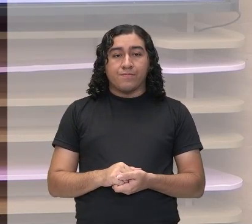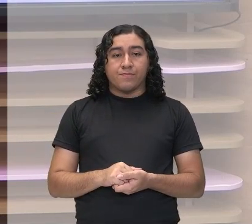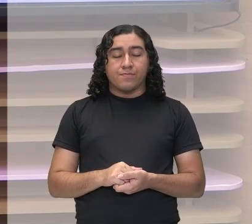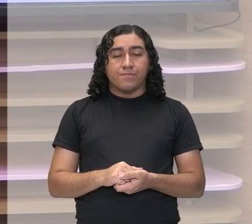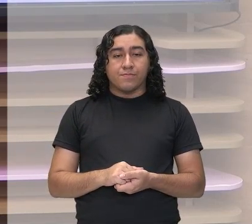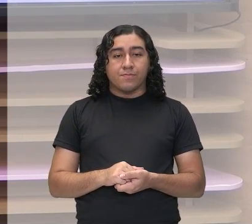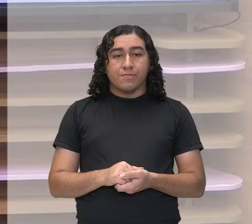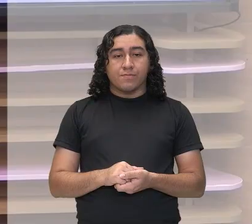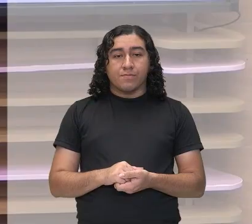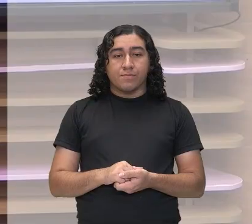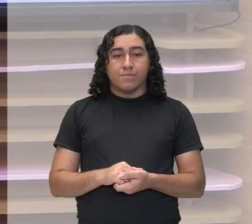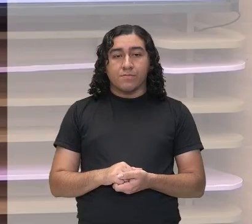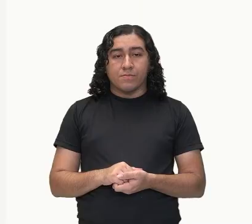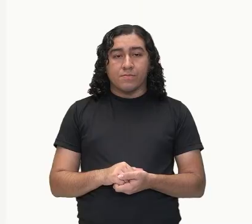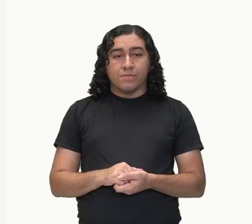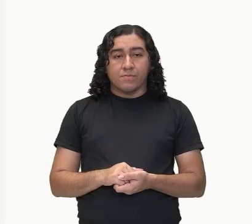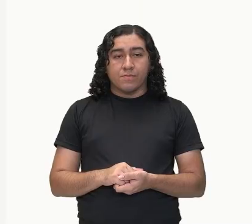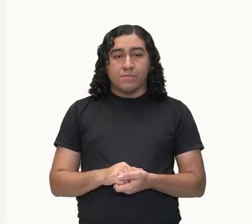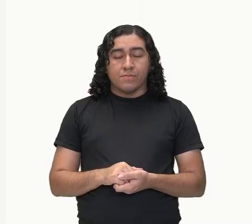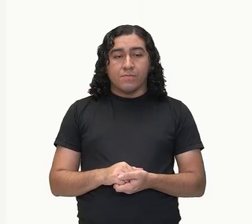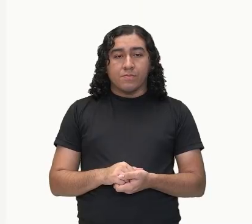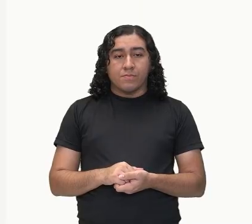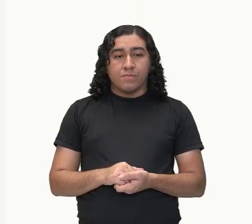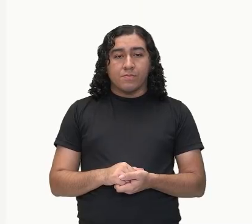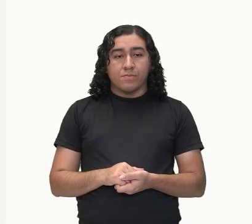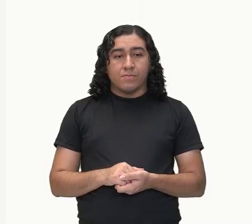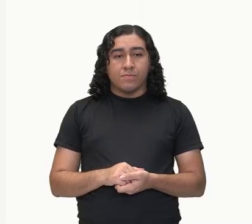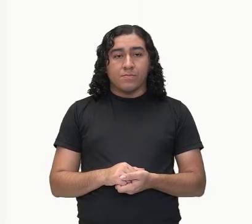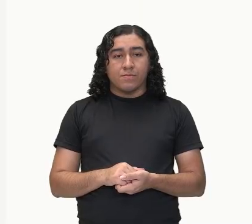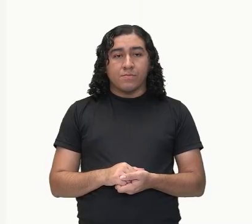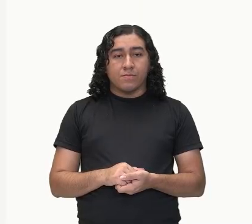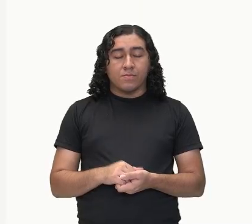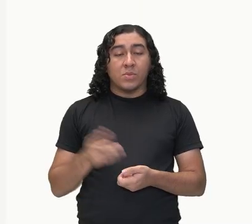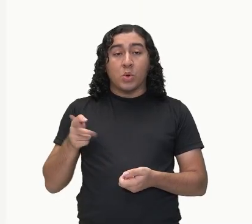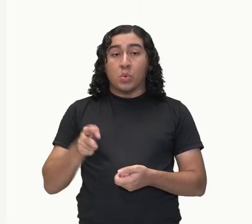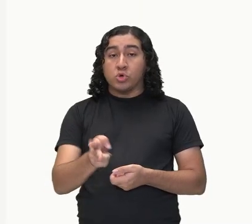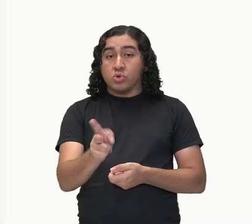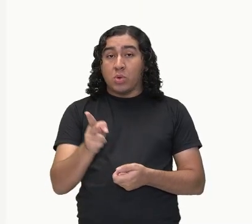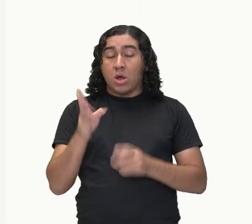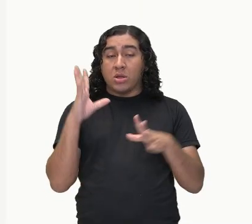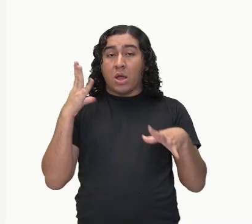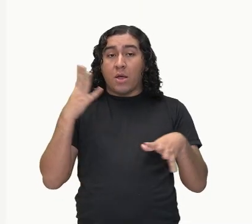nosso tópico de revisão, trago para vocês alguns pontos de energia, né?